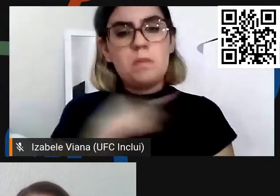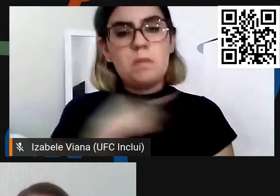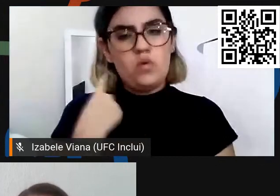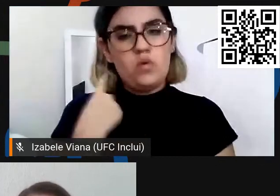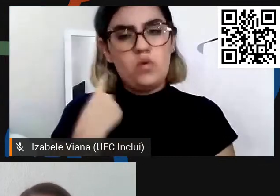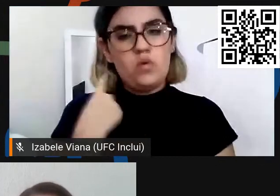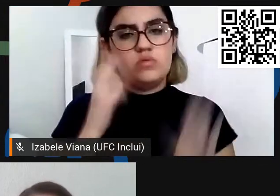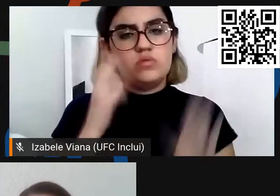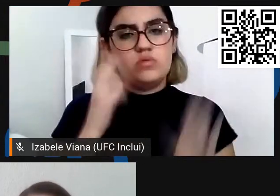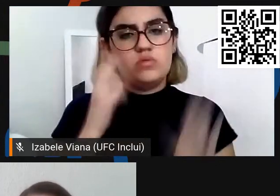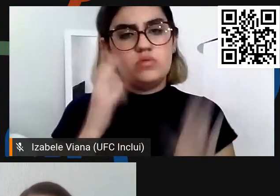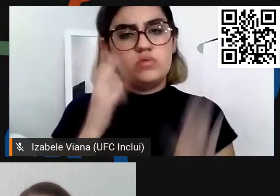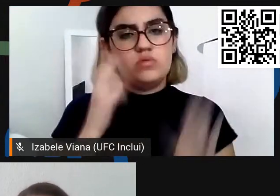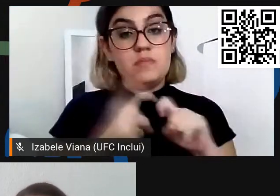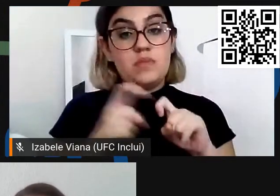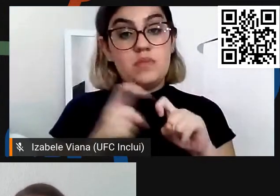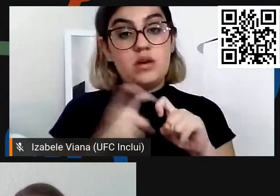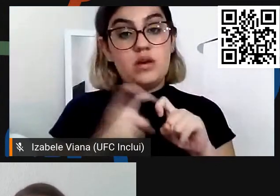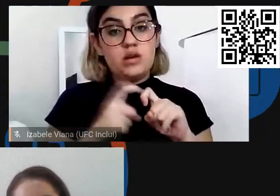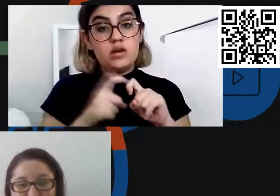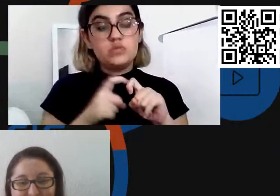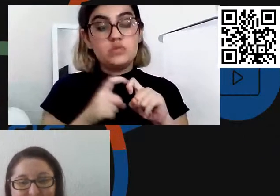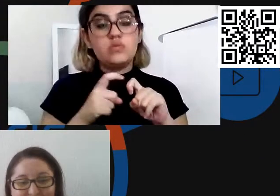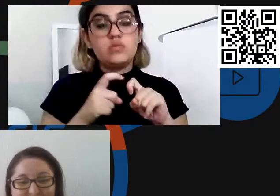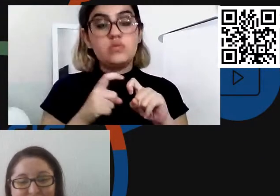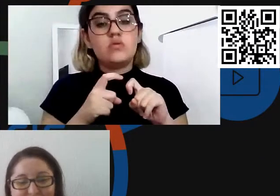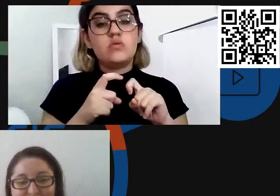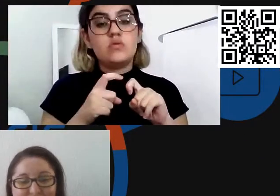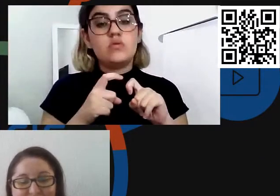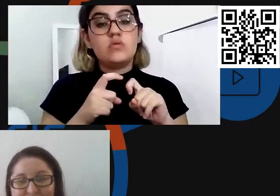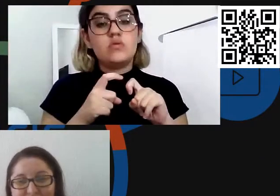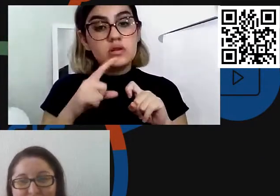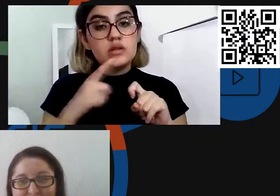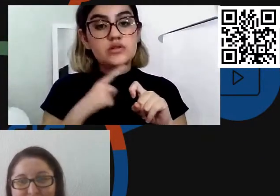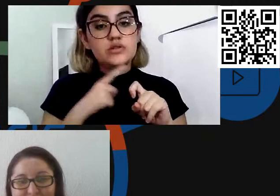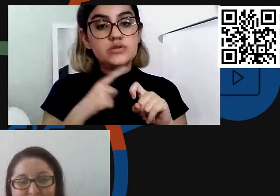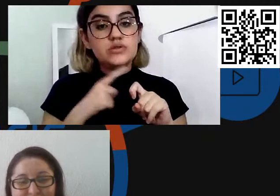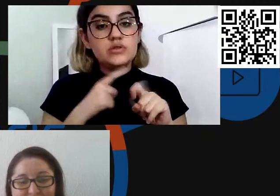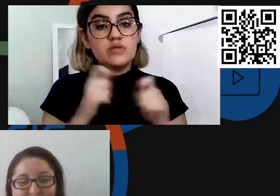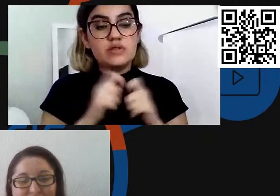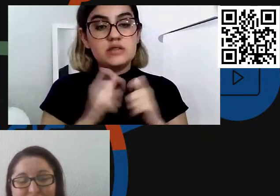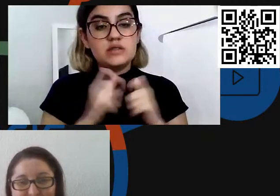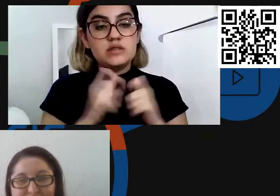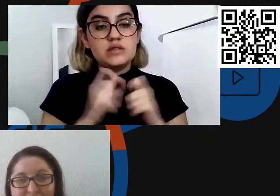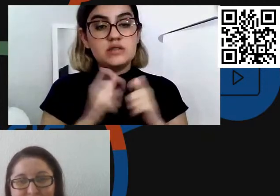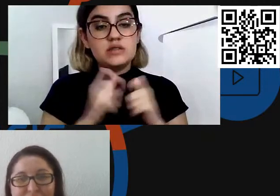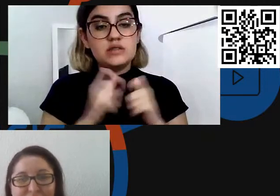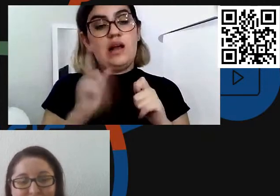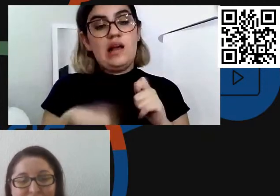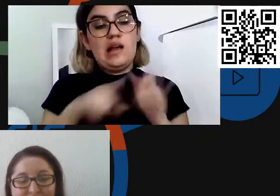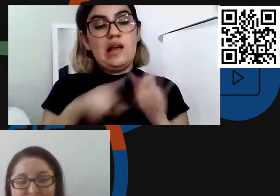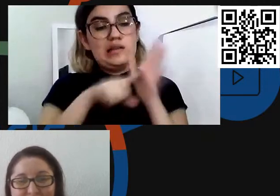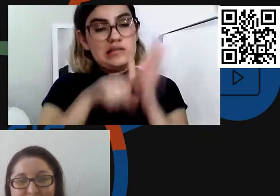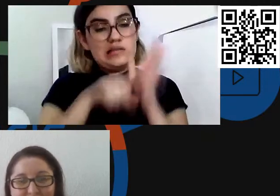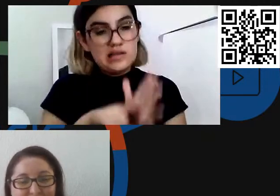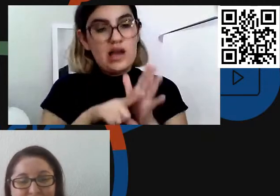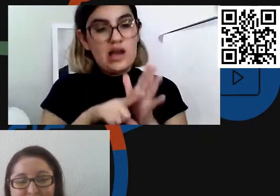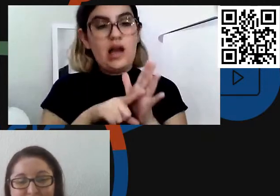médico, verificava isso, que tinha uma hora que ele ia pegar um ensaio clínico e dizia uma coisa, pegava outro ensaio clínico e dizia outra coisa. E aí,